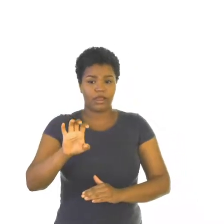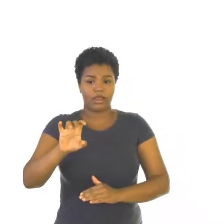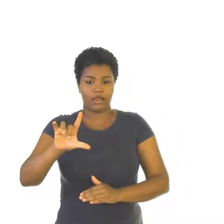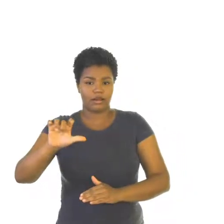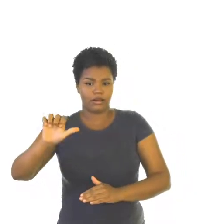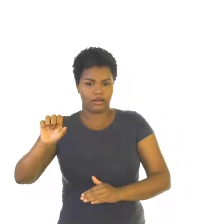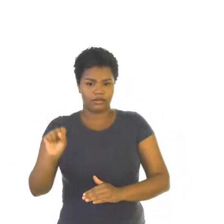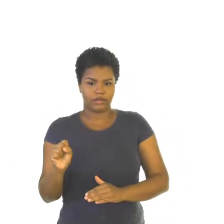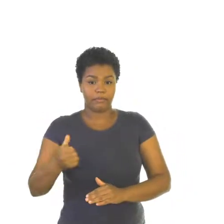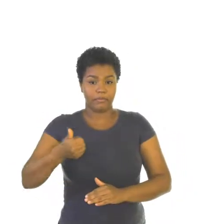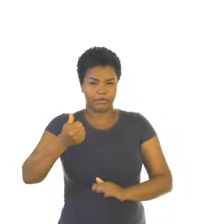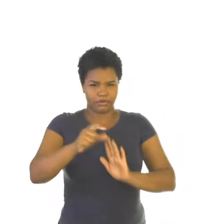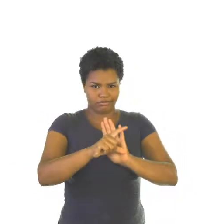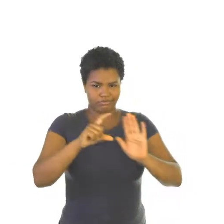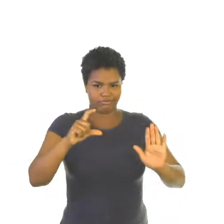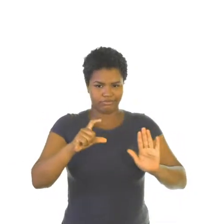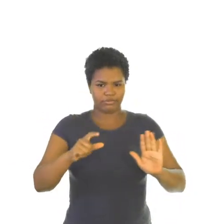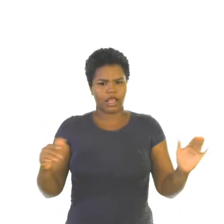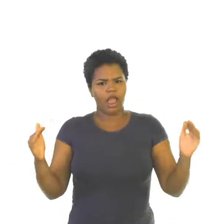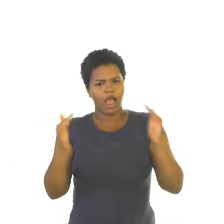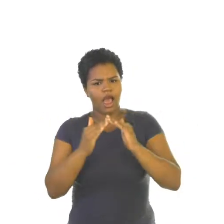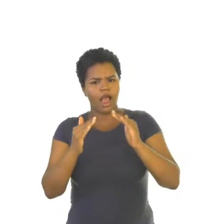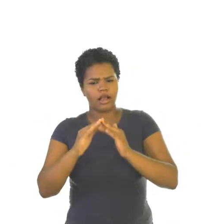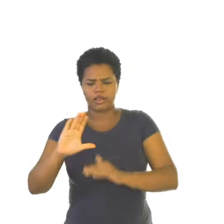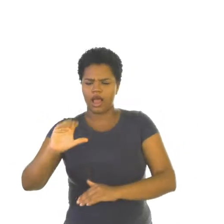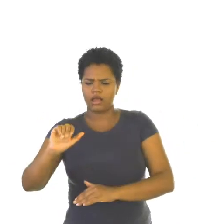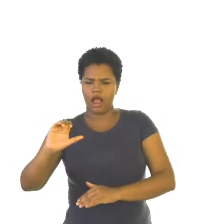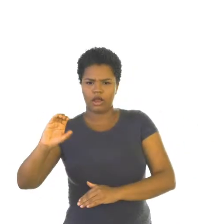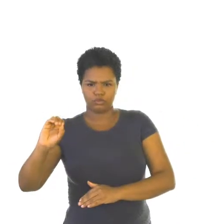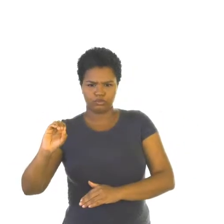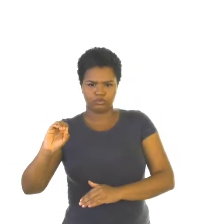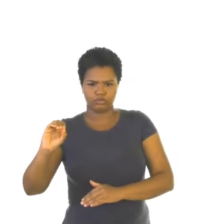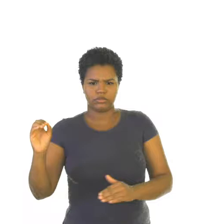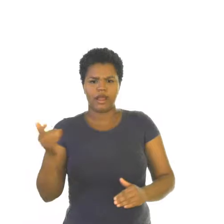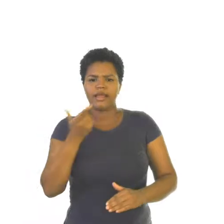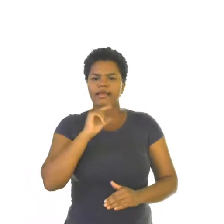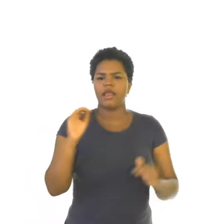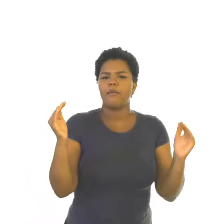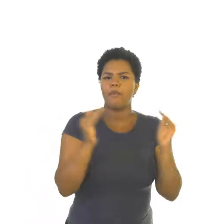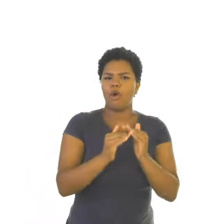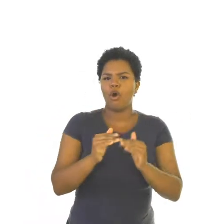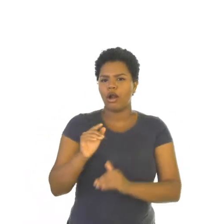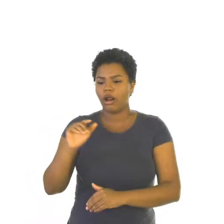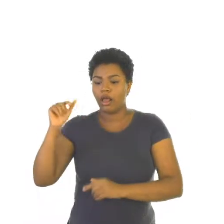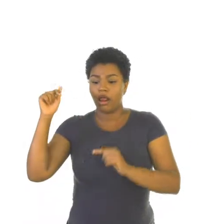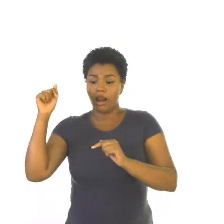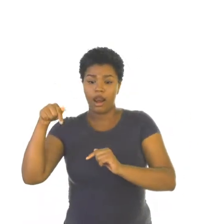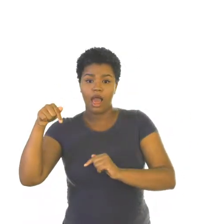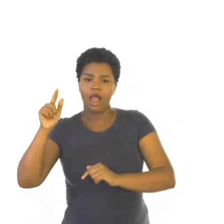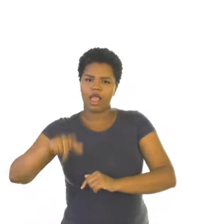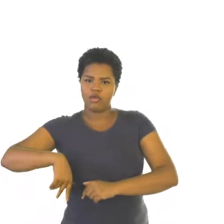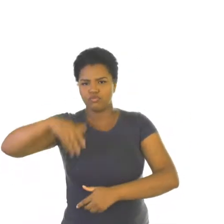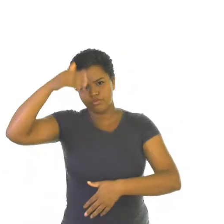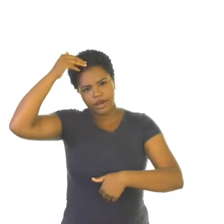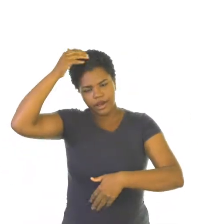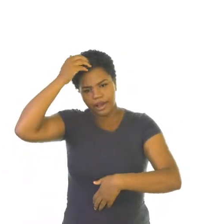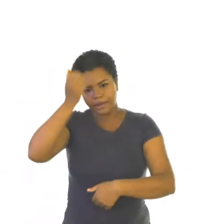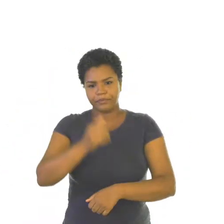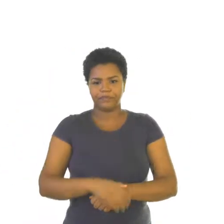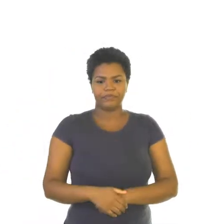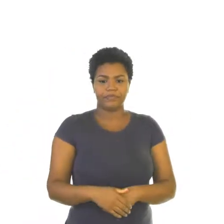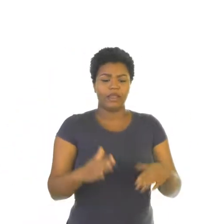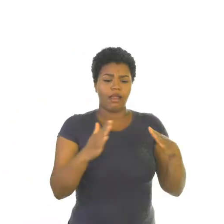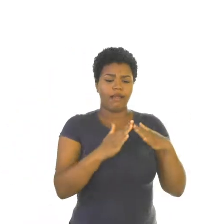primeira estrofe. Essa é a casa de Caco. Quem mora nela é o macaco. Essa casa